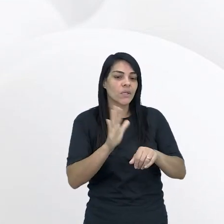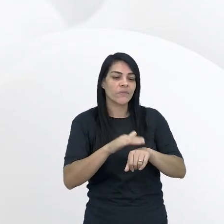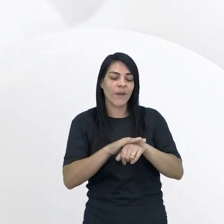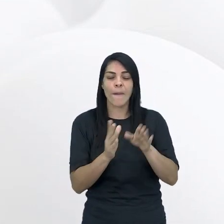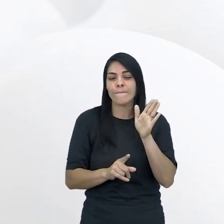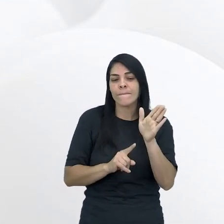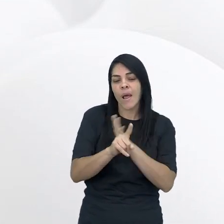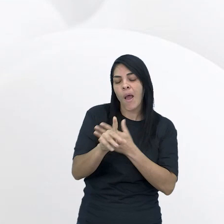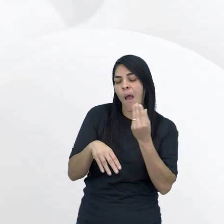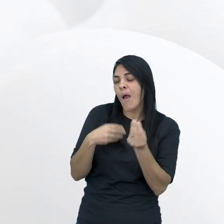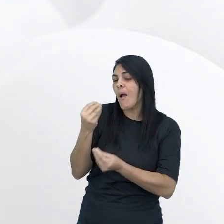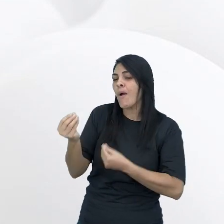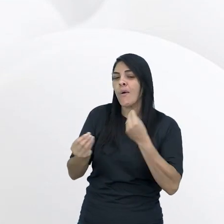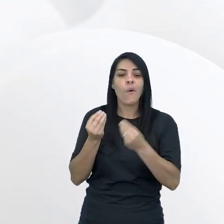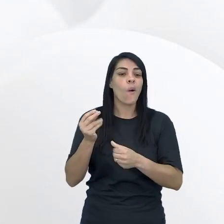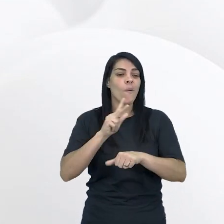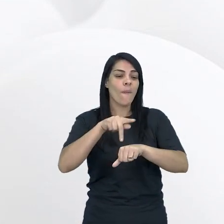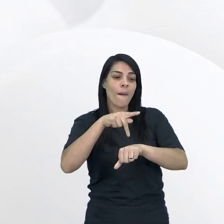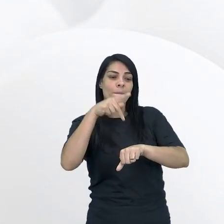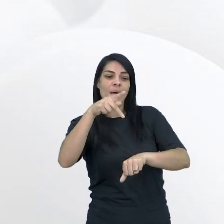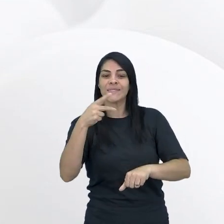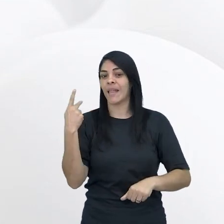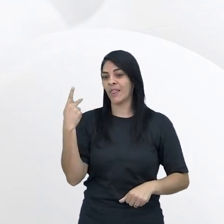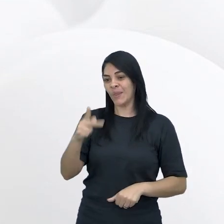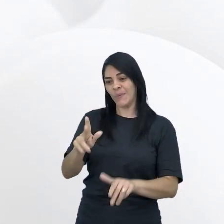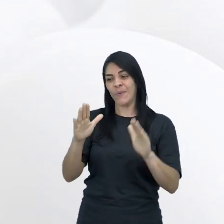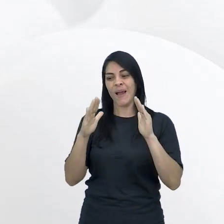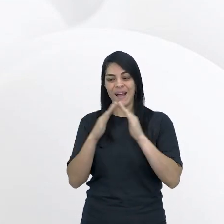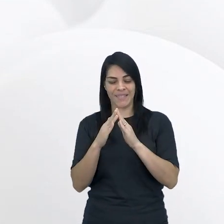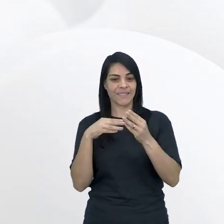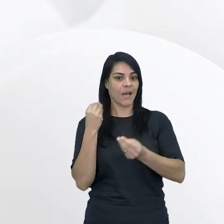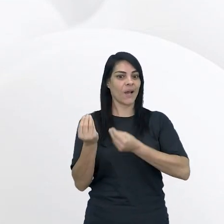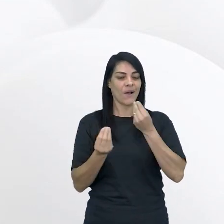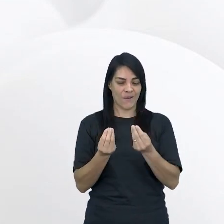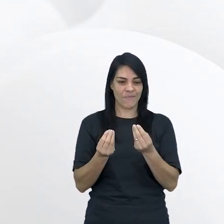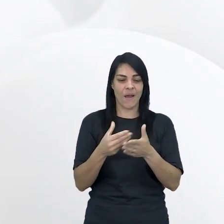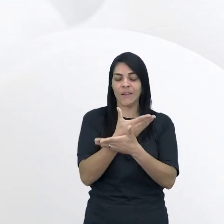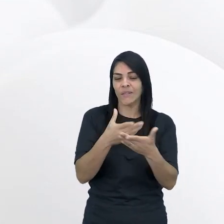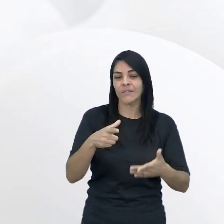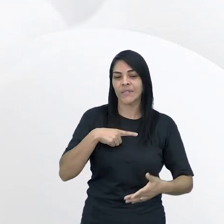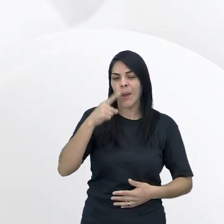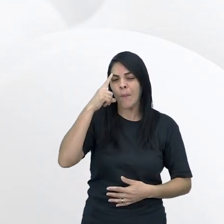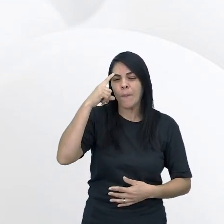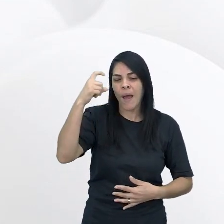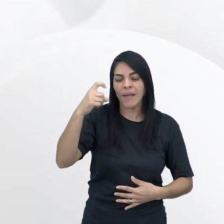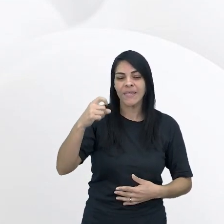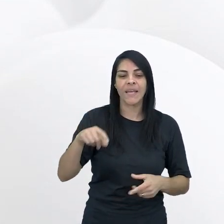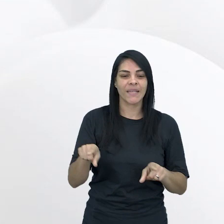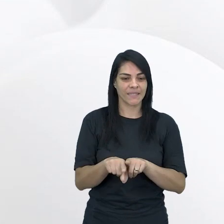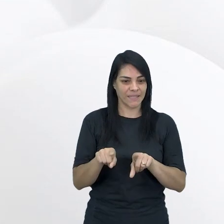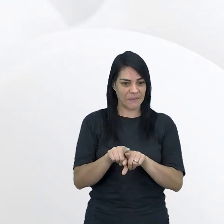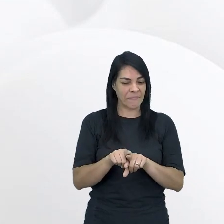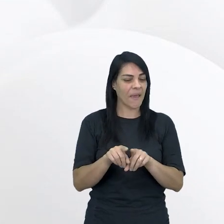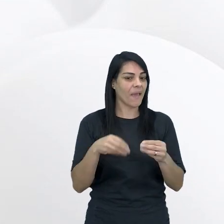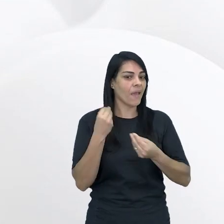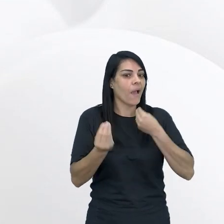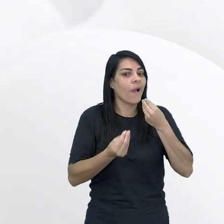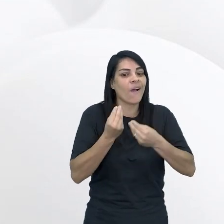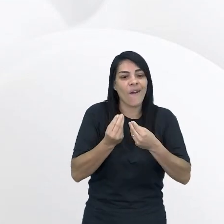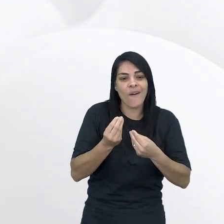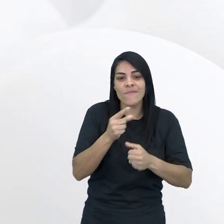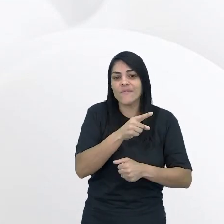eles: como foi a Páscoa na sua casa? A gente vai ter uma ideia, né? Inclusive aí de como